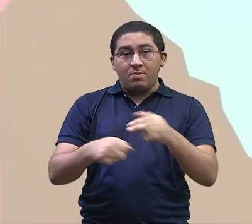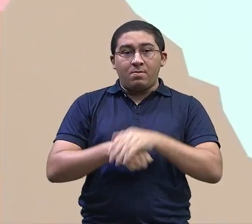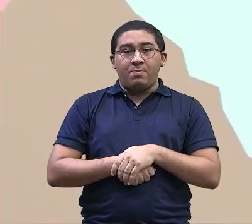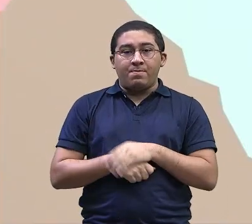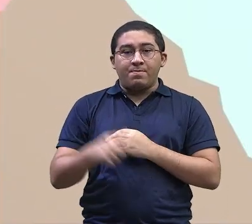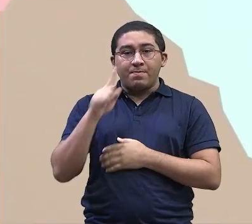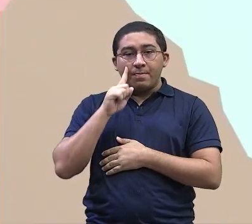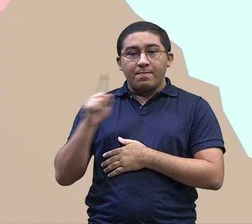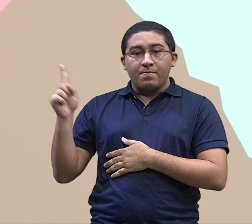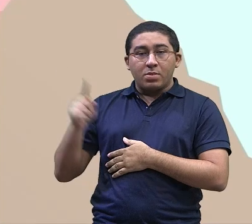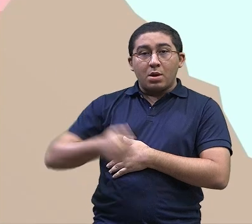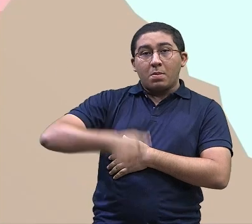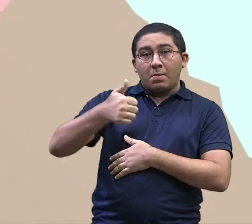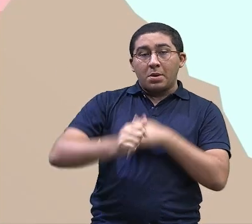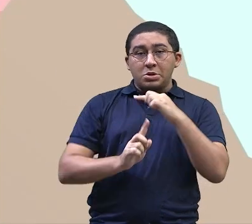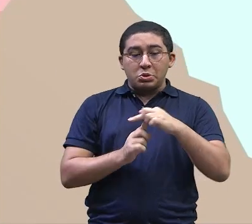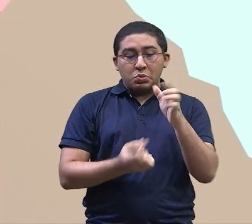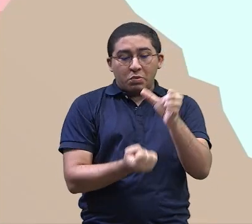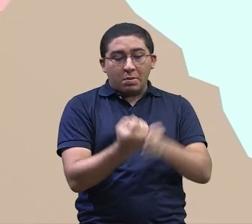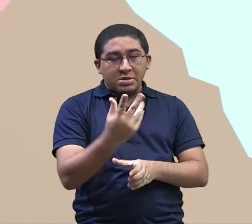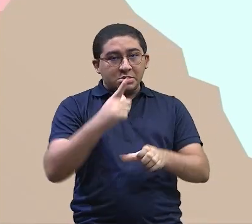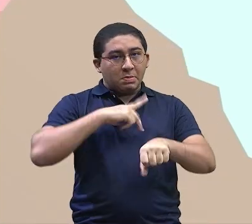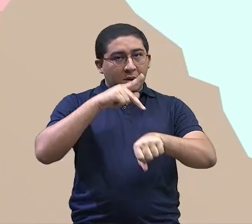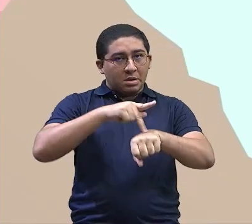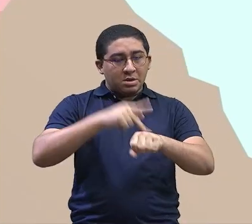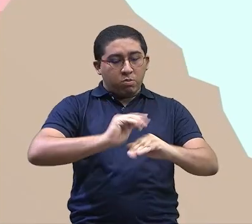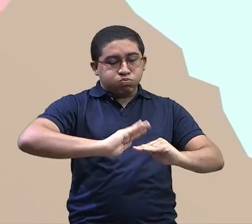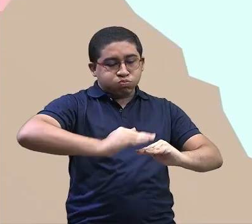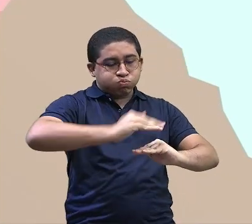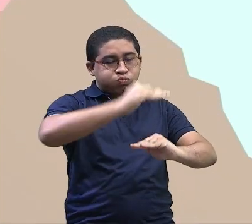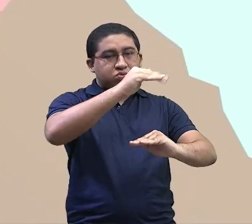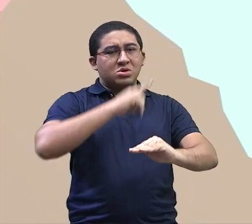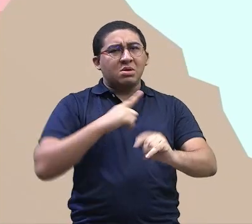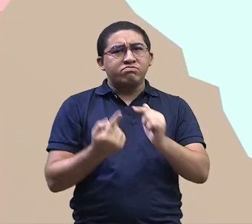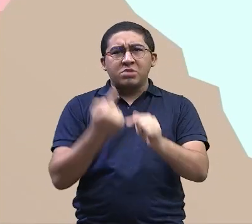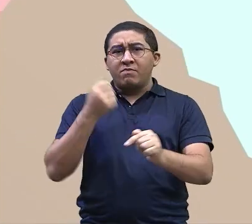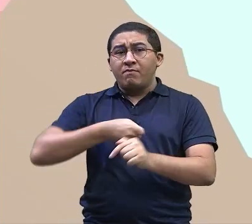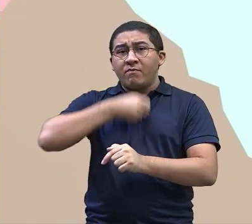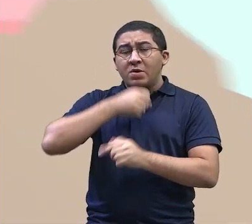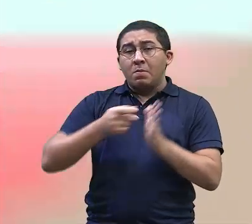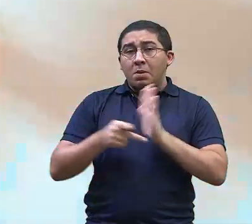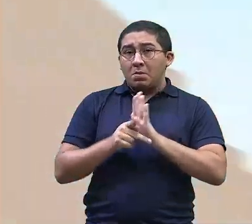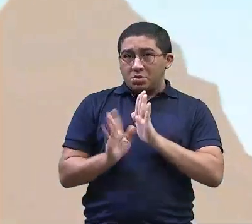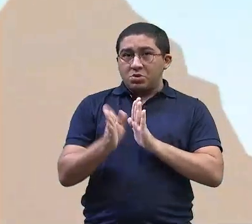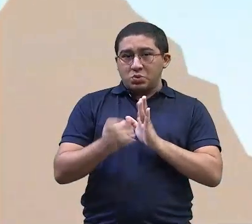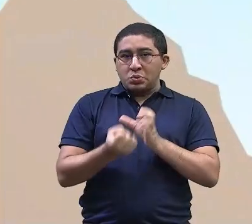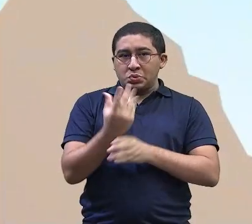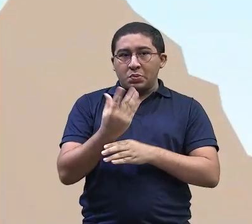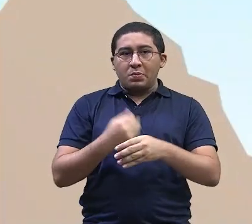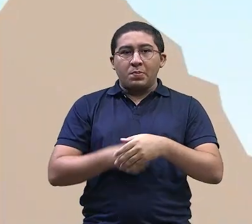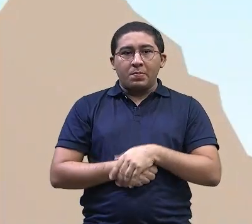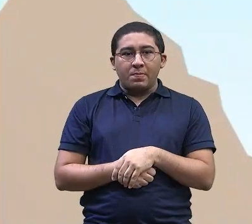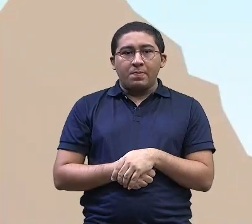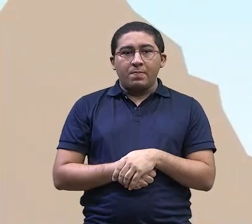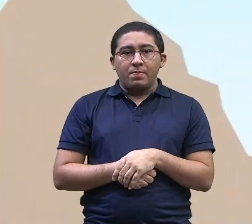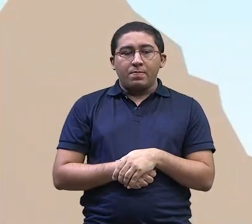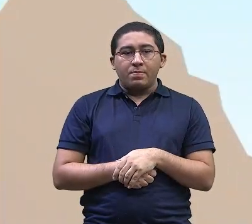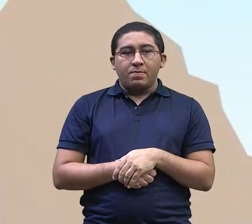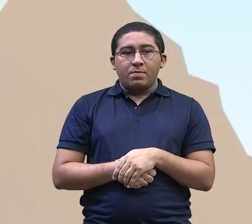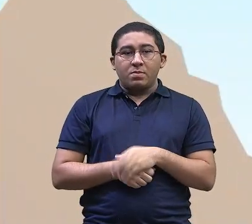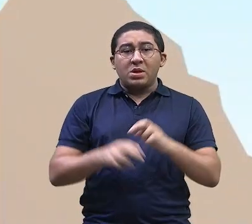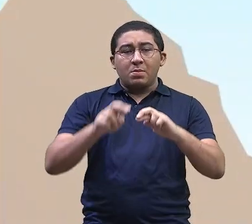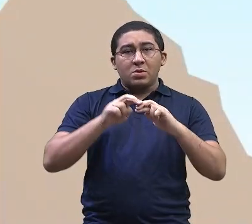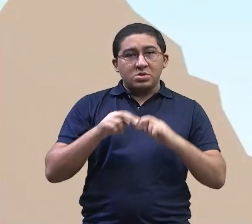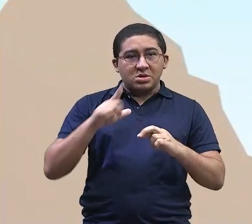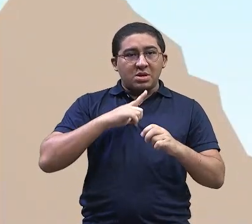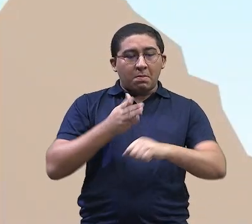cristalinos a primeira formação geológica a ser formada, considerada a mais antiga de todas as formações. Então, a partir dos desgastes